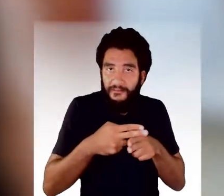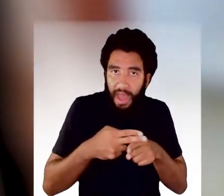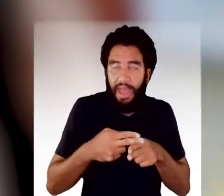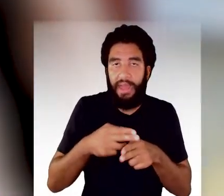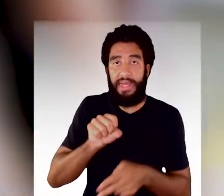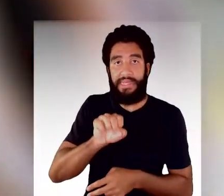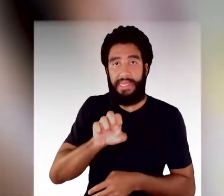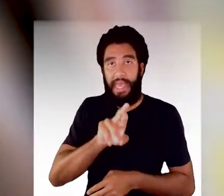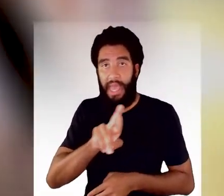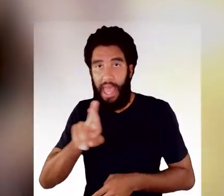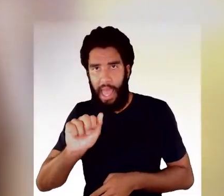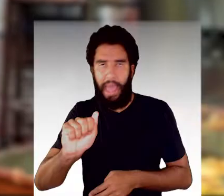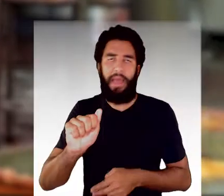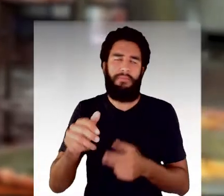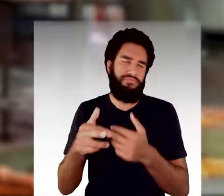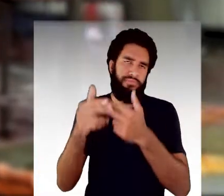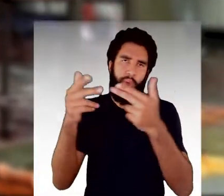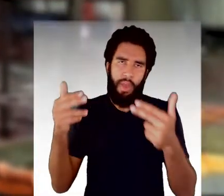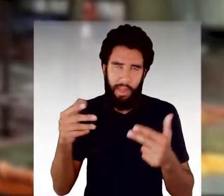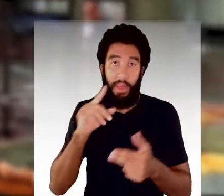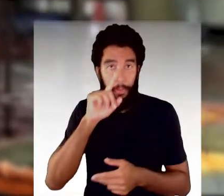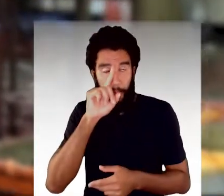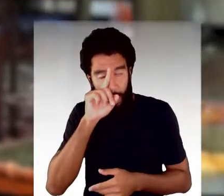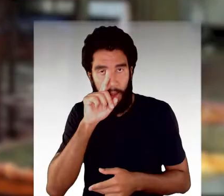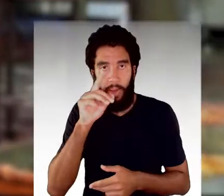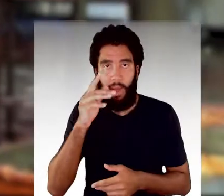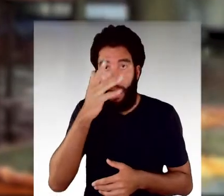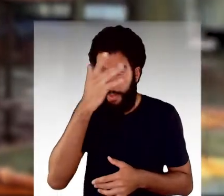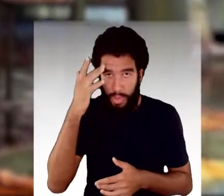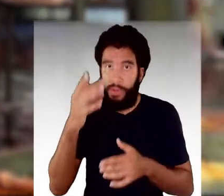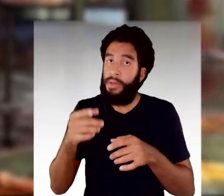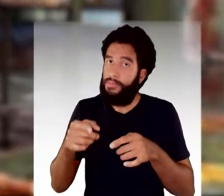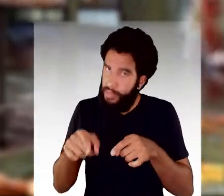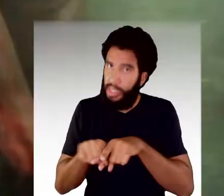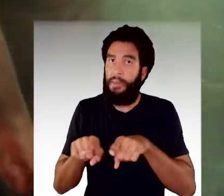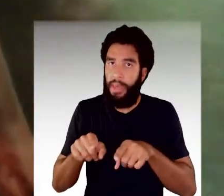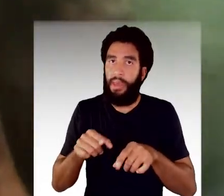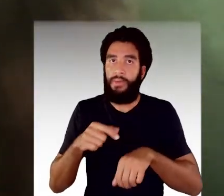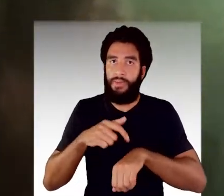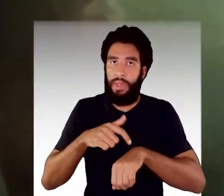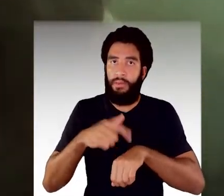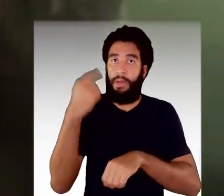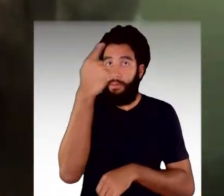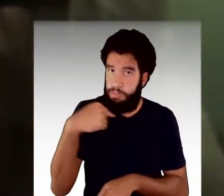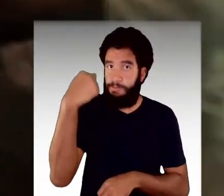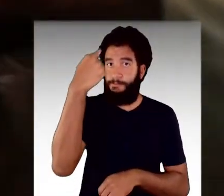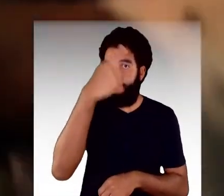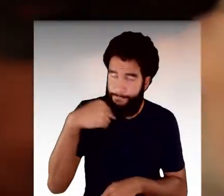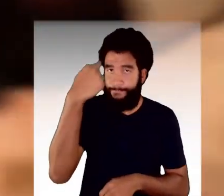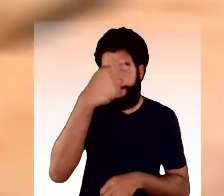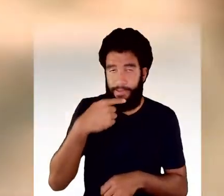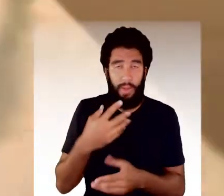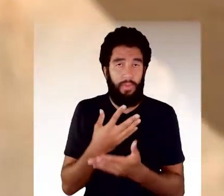facas, serras e outros instrumentos cortantes, os trabalhadores ainda precisam se submeter a uma jornada exaustiva